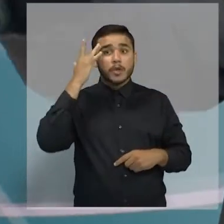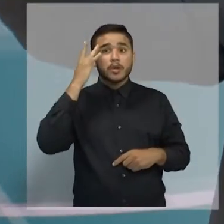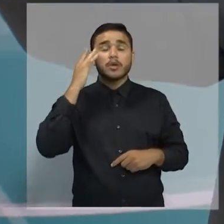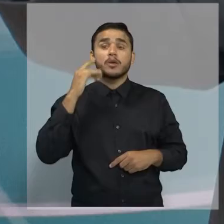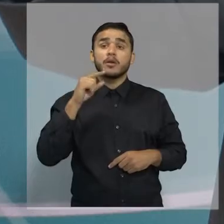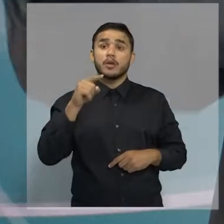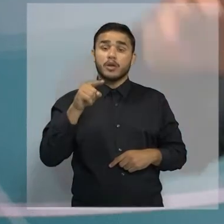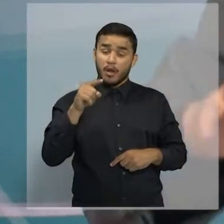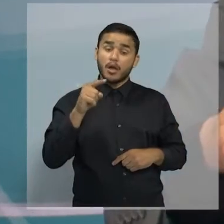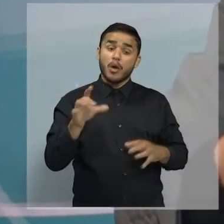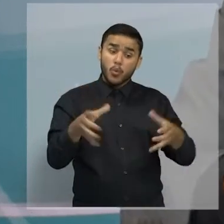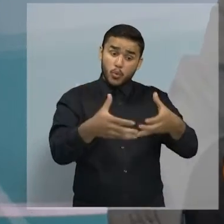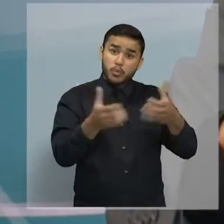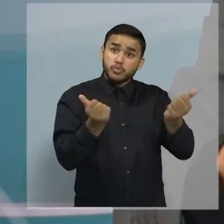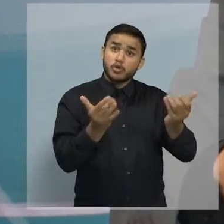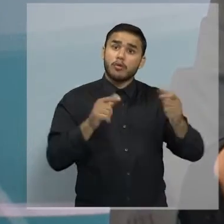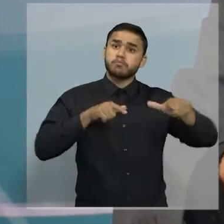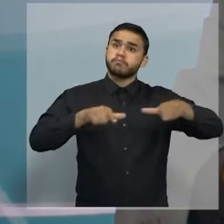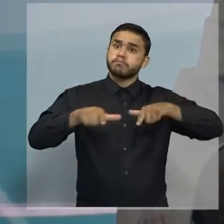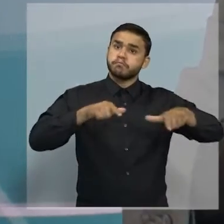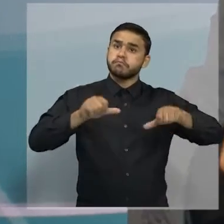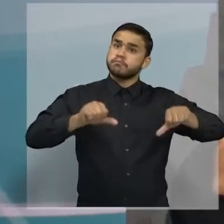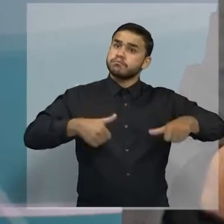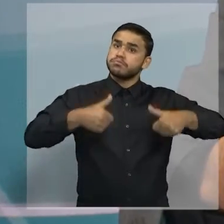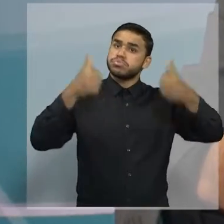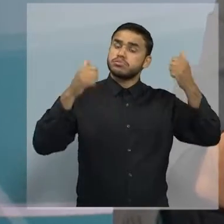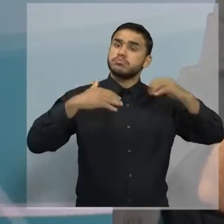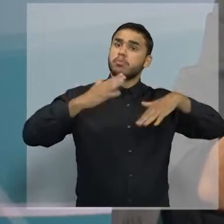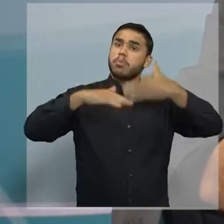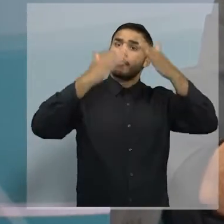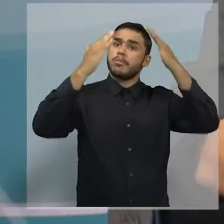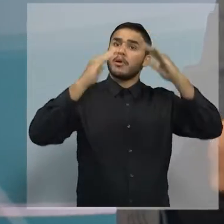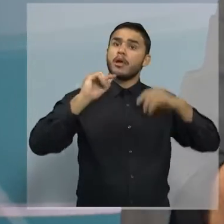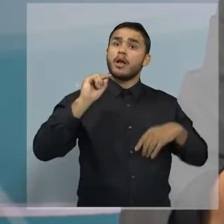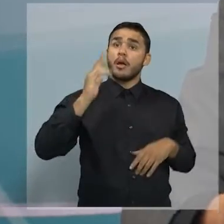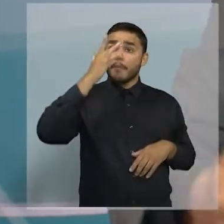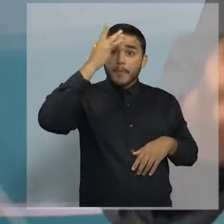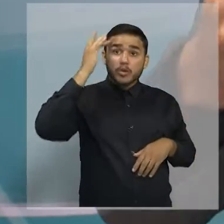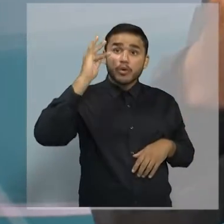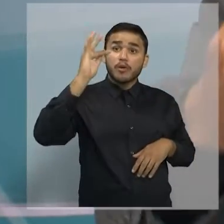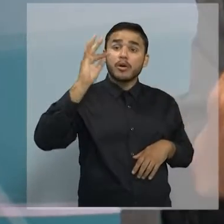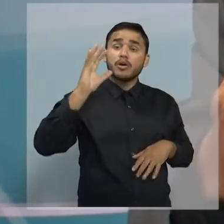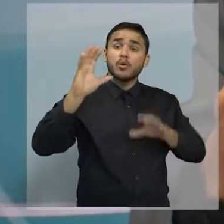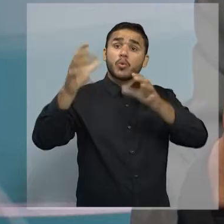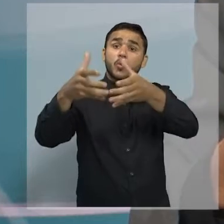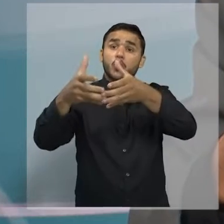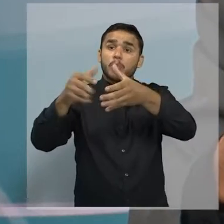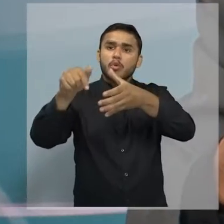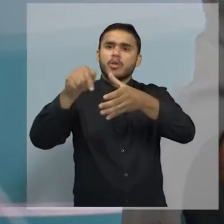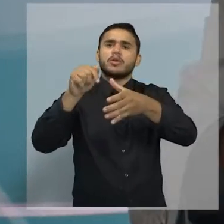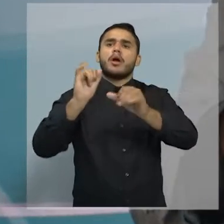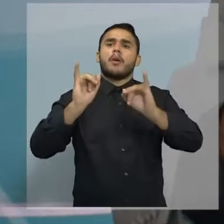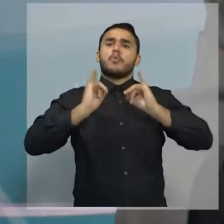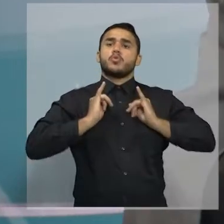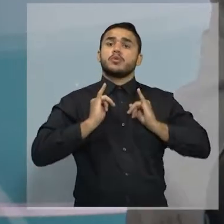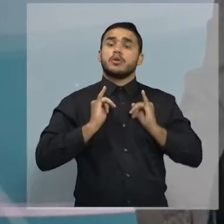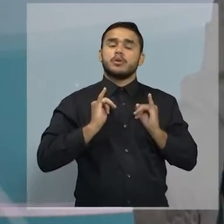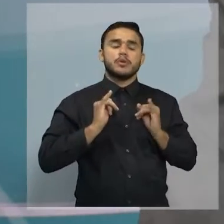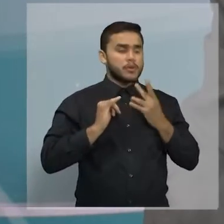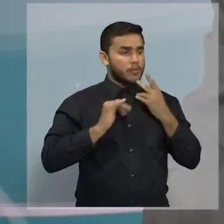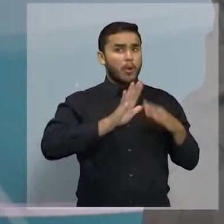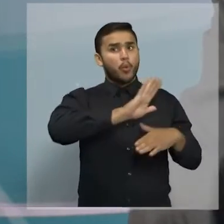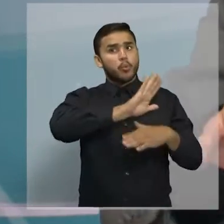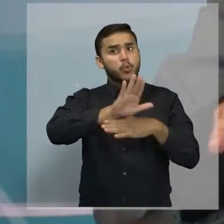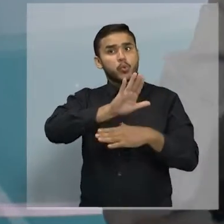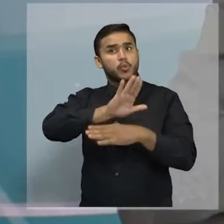tecnologia mais aperfeiçoada, e os indivíduos que, inclusive, manterão o consumo mesmo depois de sair do